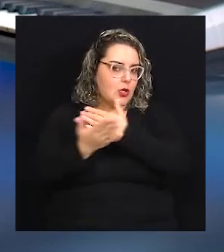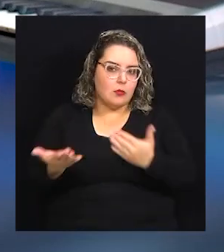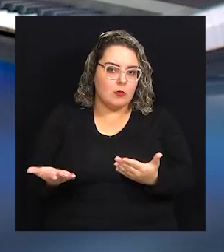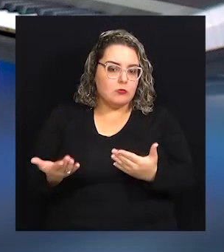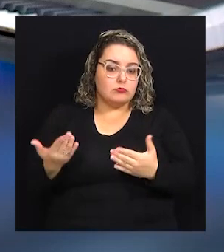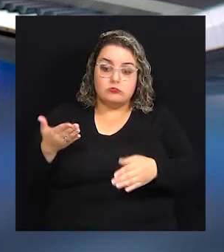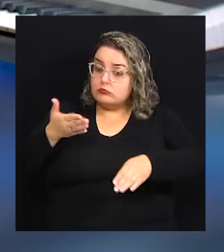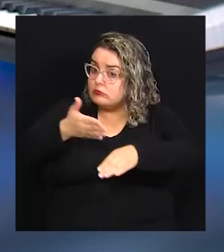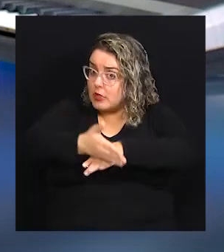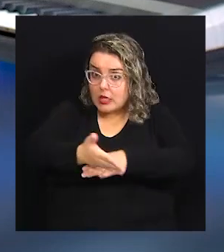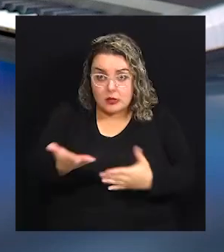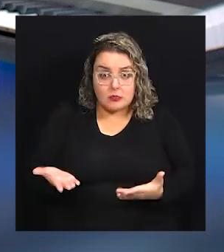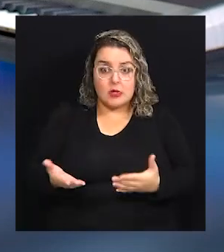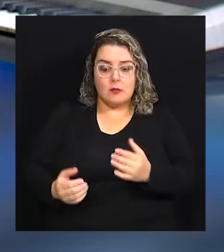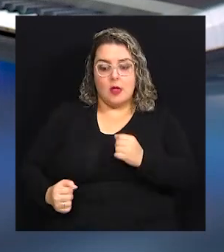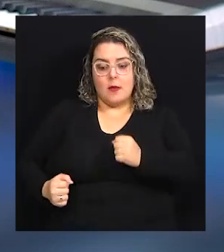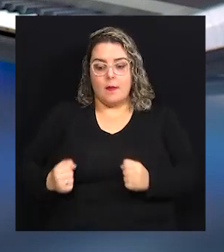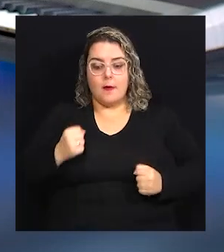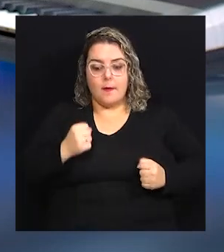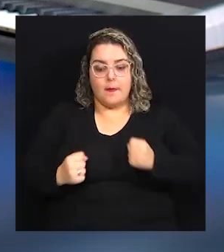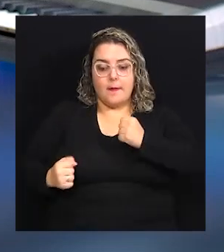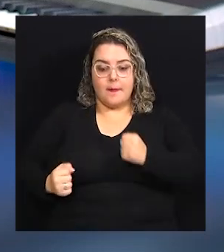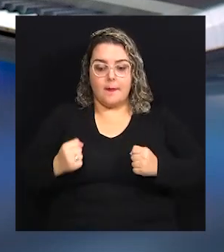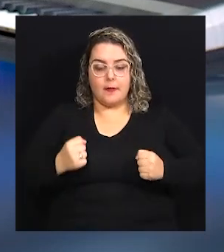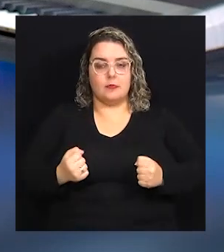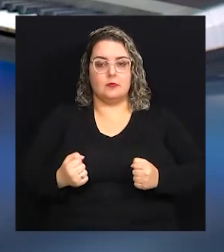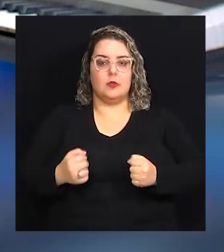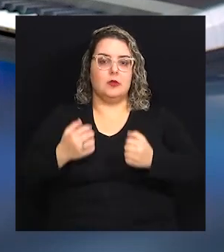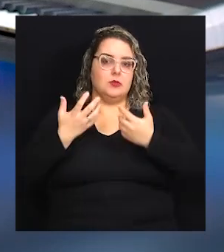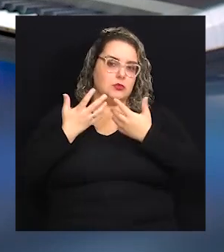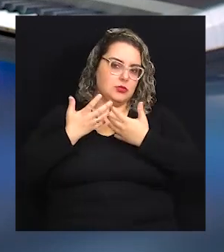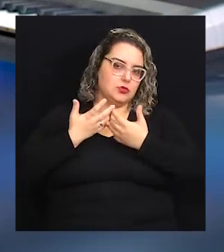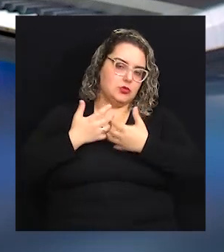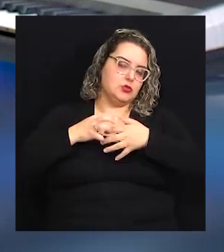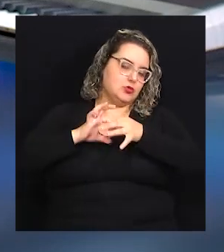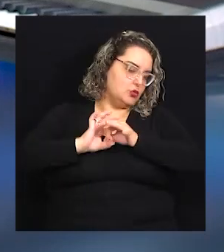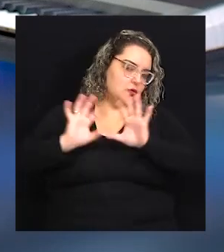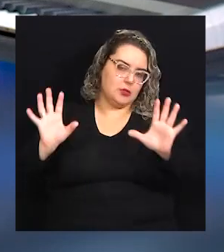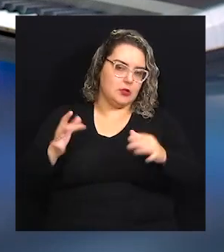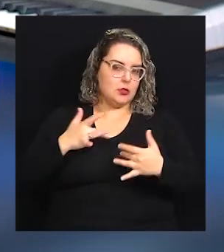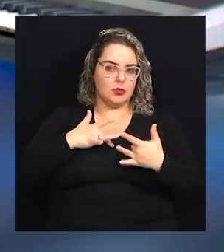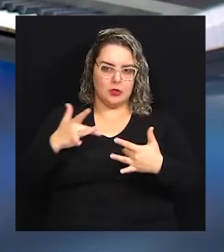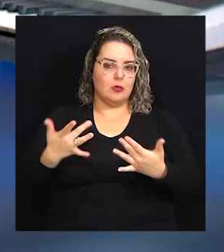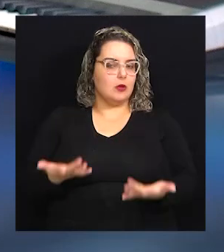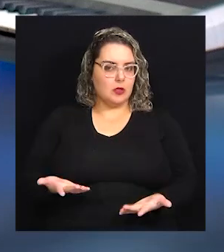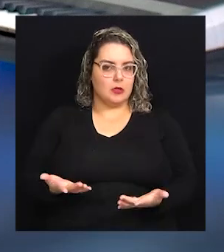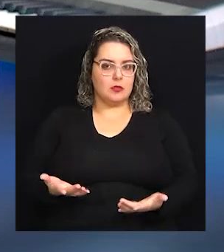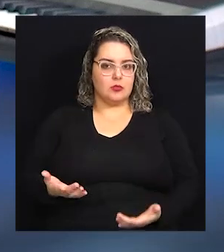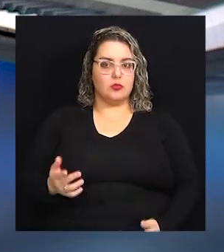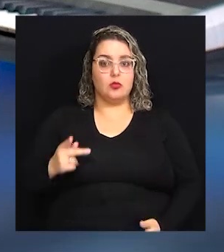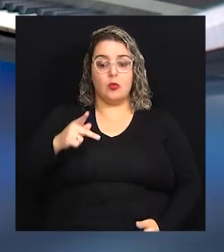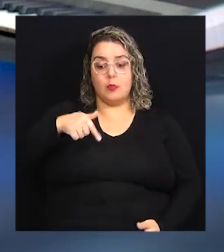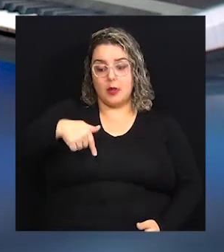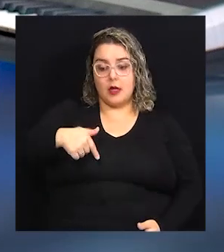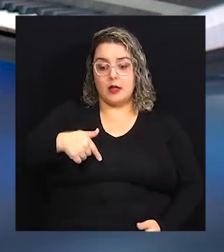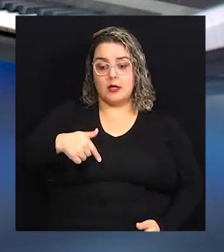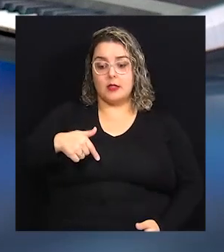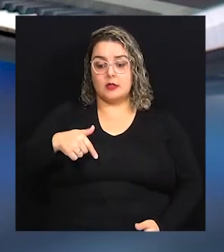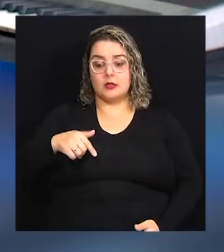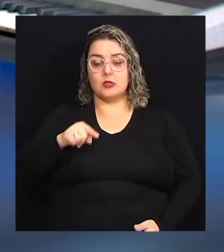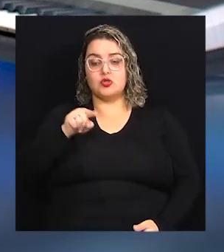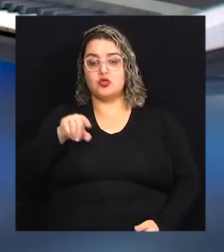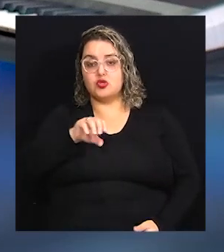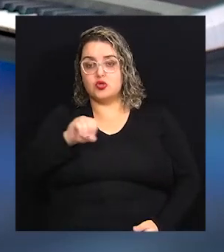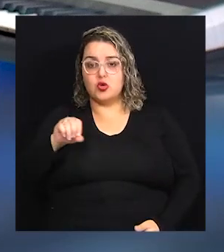nos ajudar participando dessa corrida solidária, que vai acontecer no Parque Ecológico, e você pode